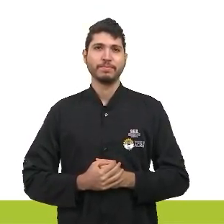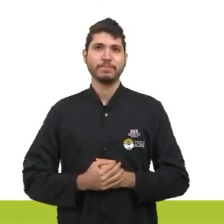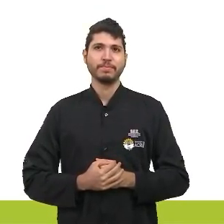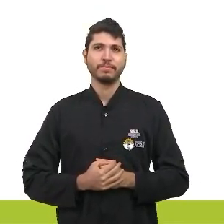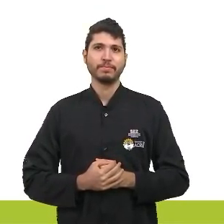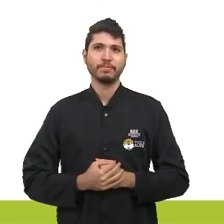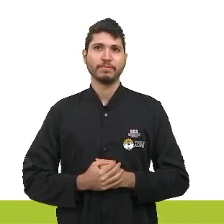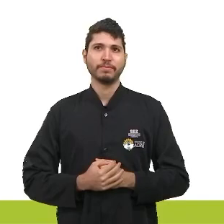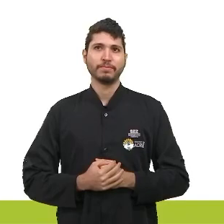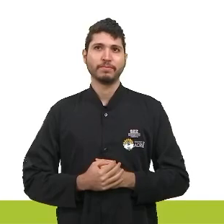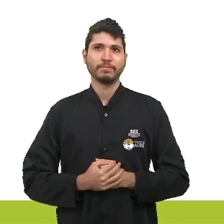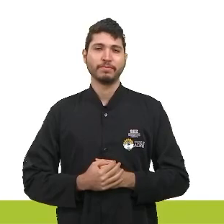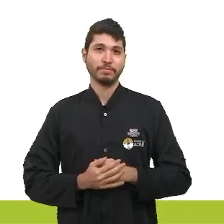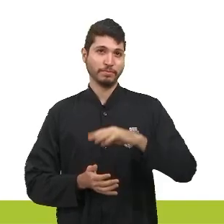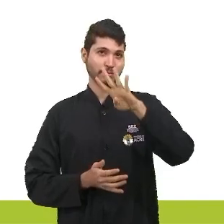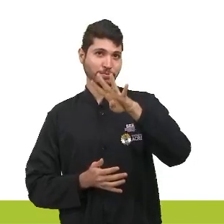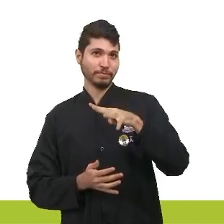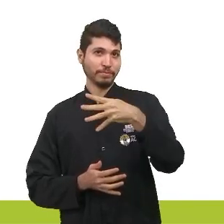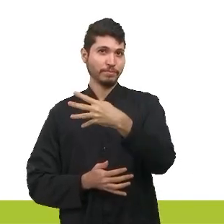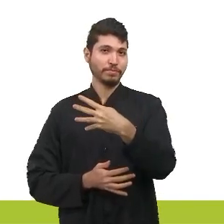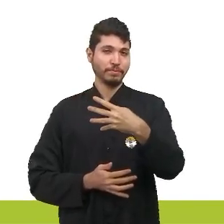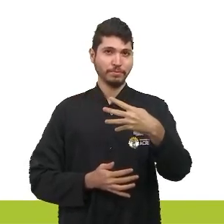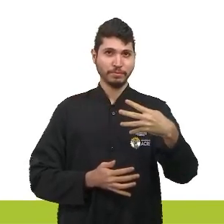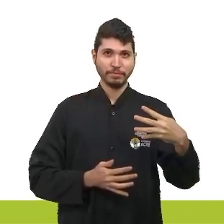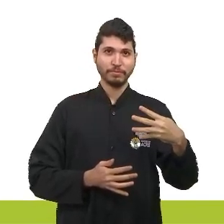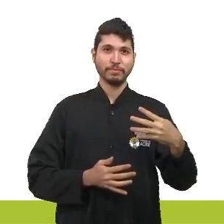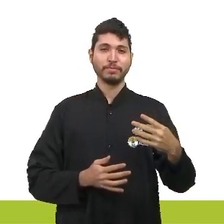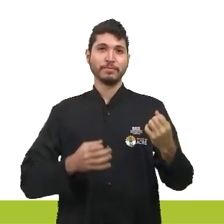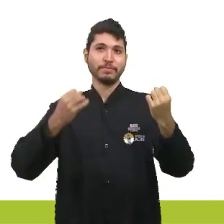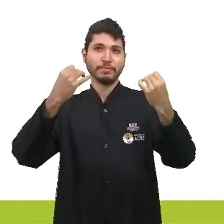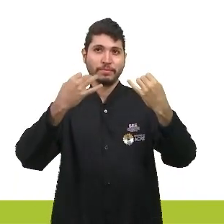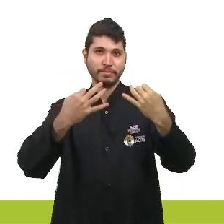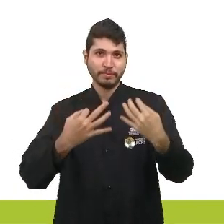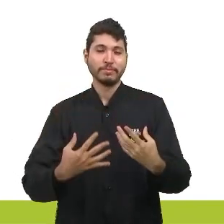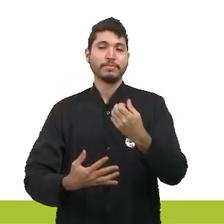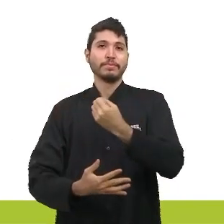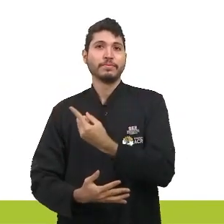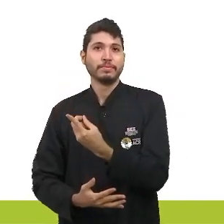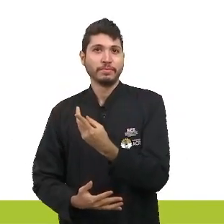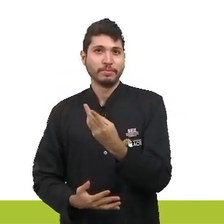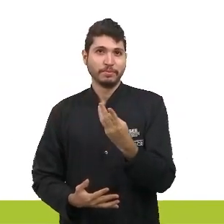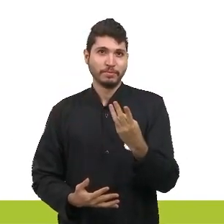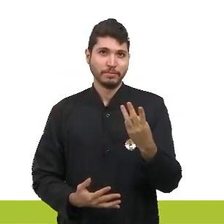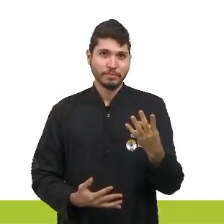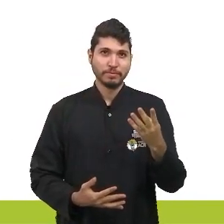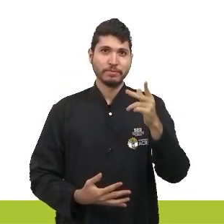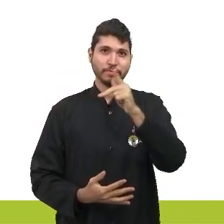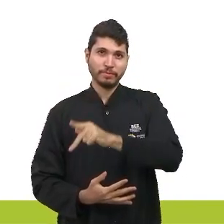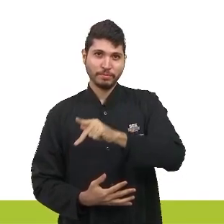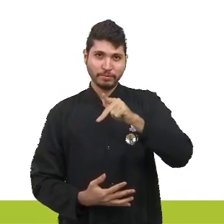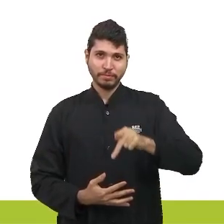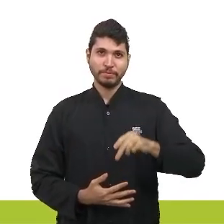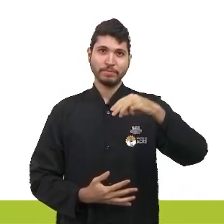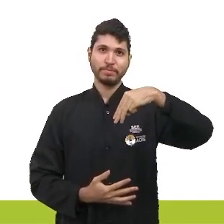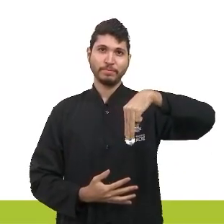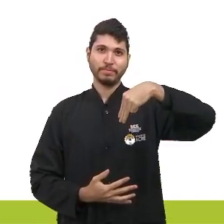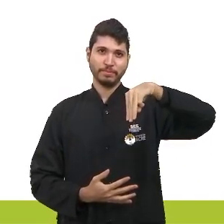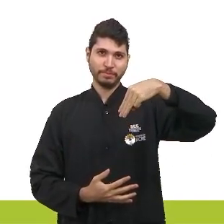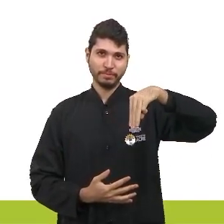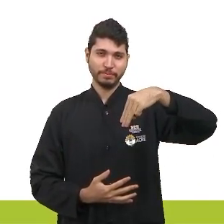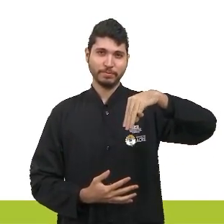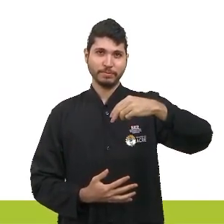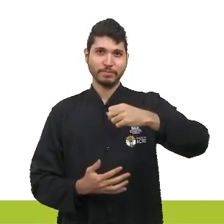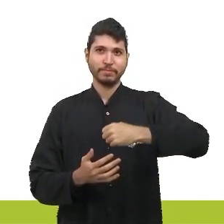o seguinte exemplo. A tabela abaixo indica as quantidades de professores de matemática